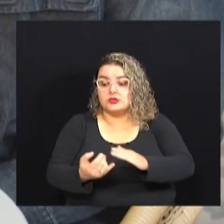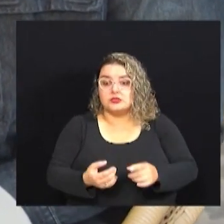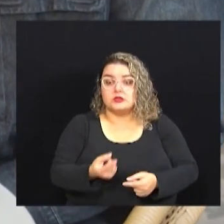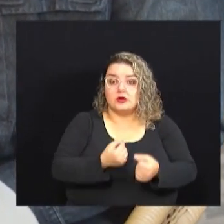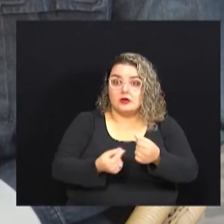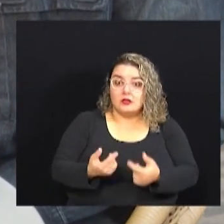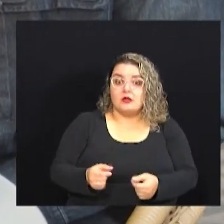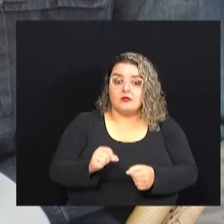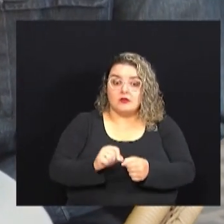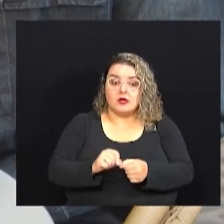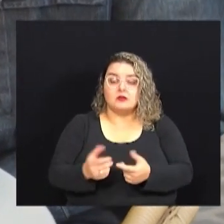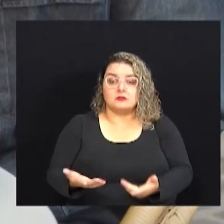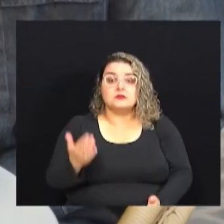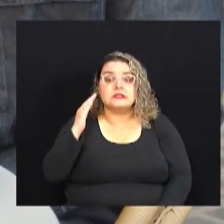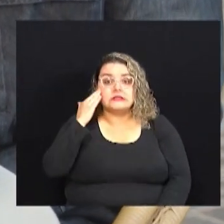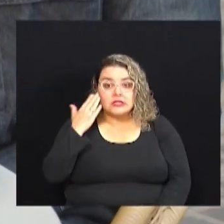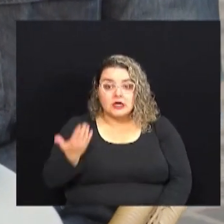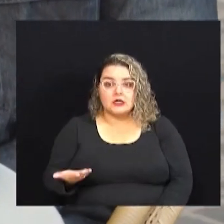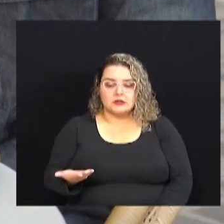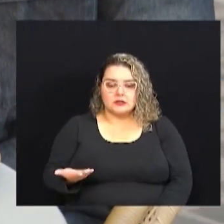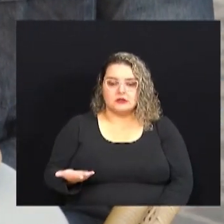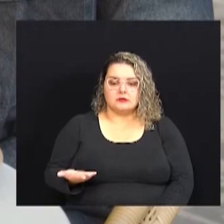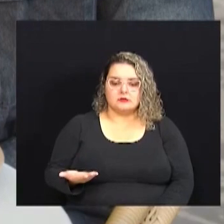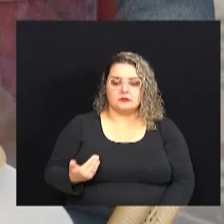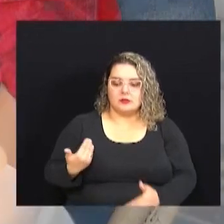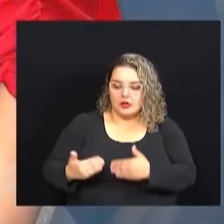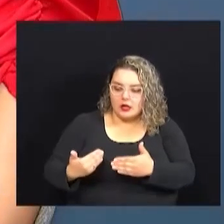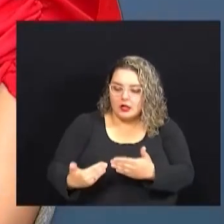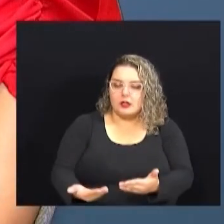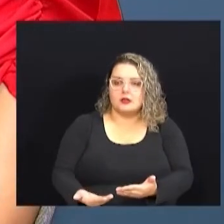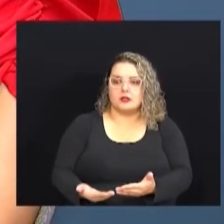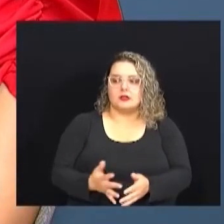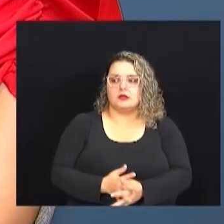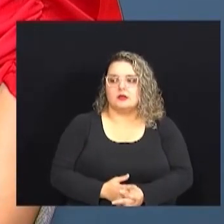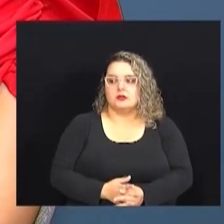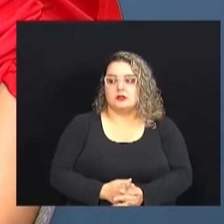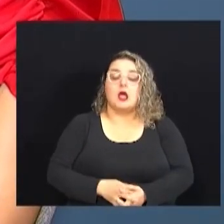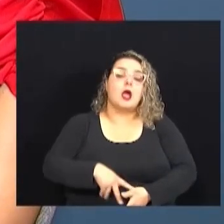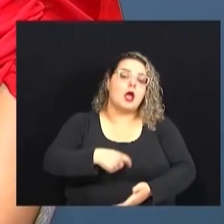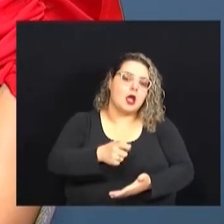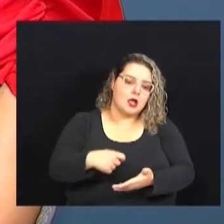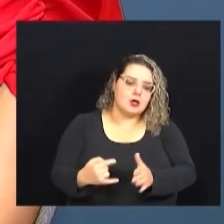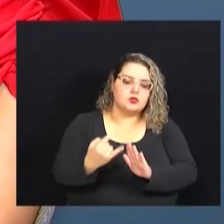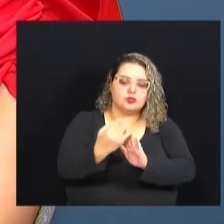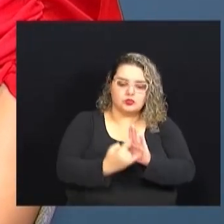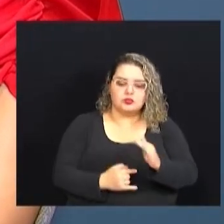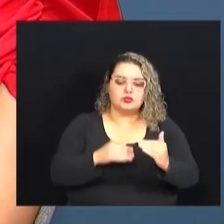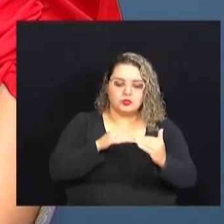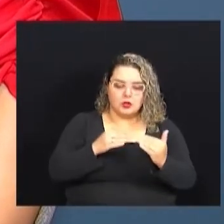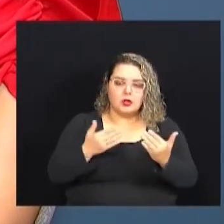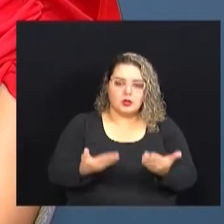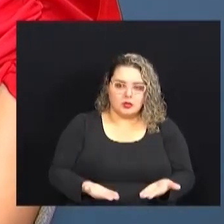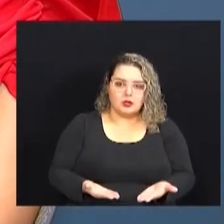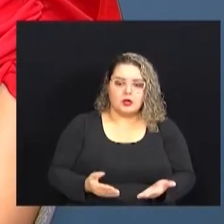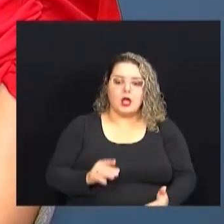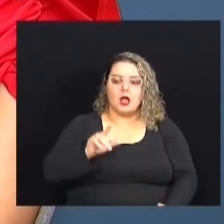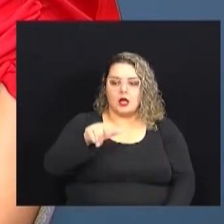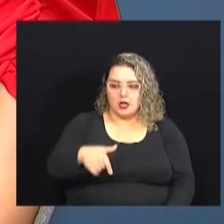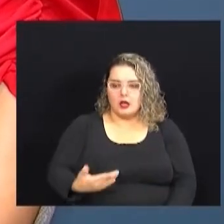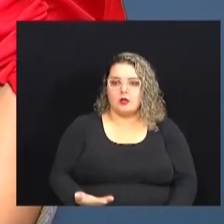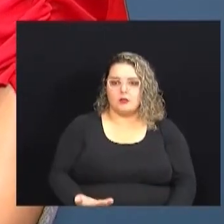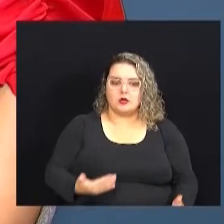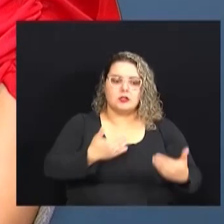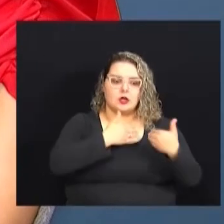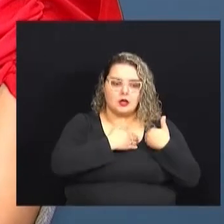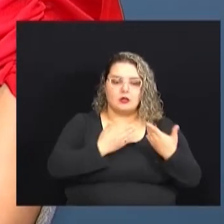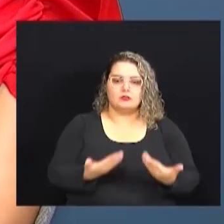elas fazem da forma como elas bem entendem, né? E aí, a partir do momento que você assina um termo de acordo com isso, você acaba depois tendo que